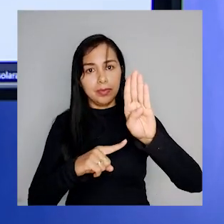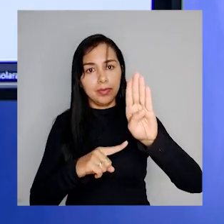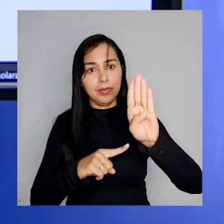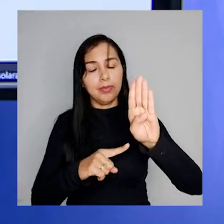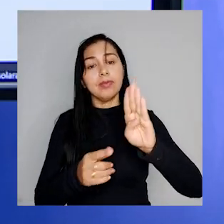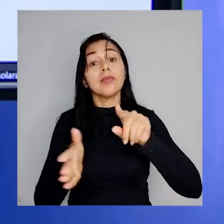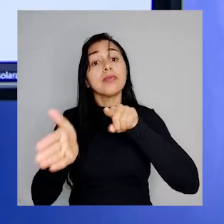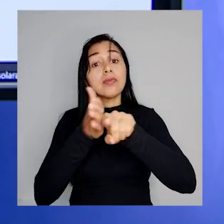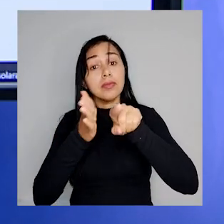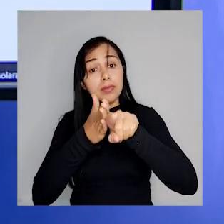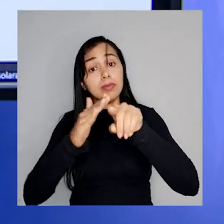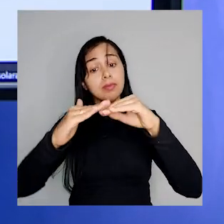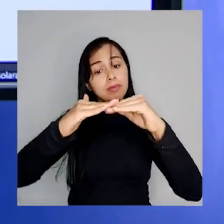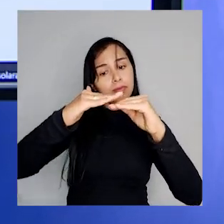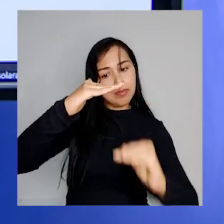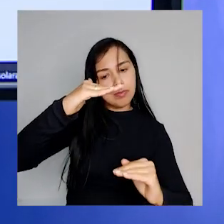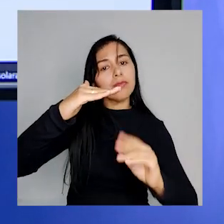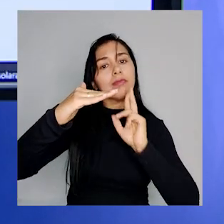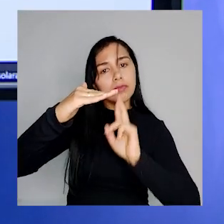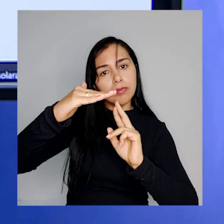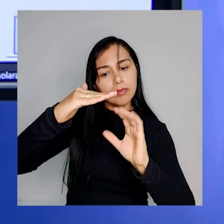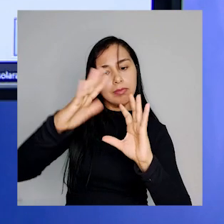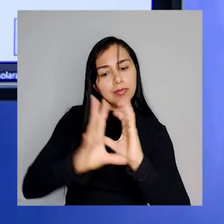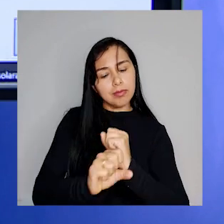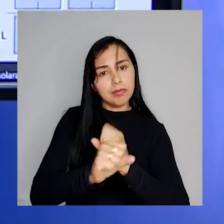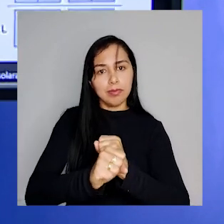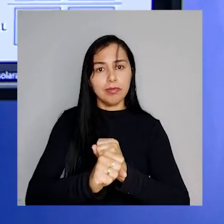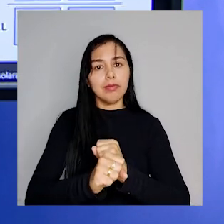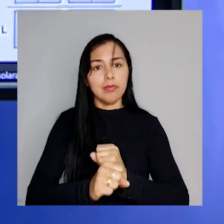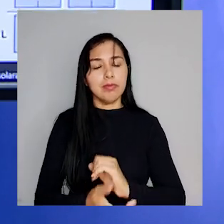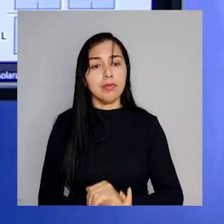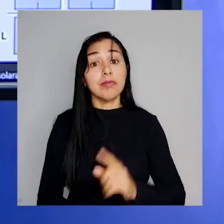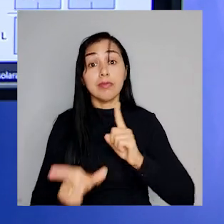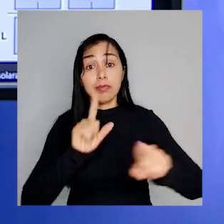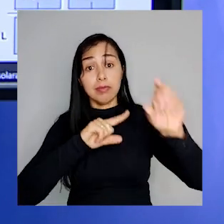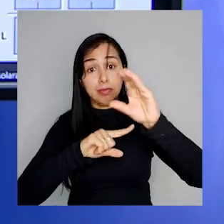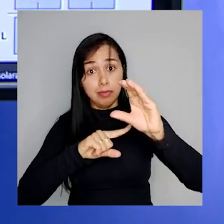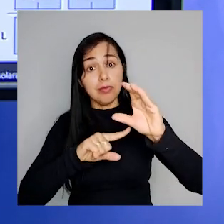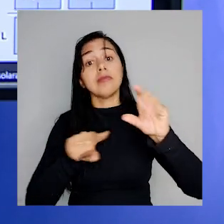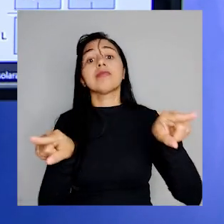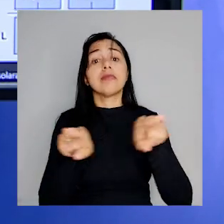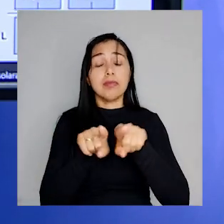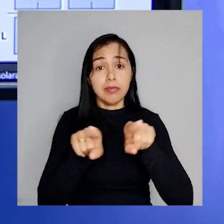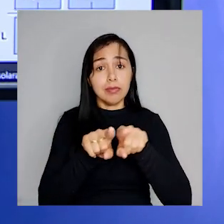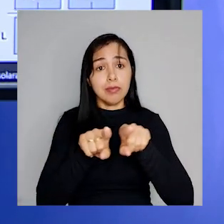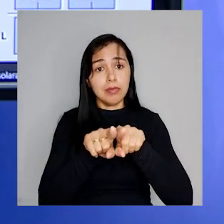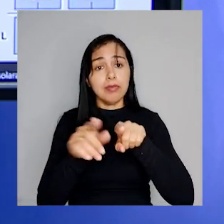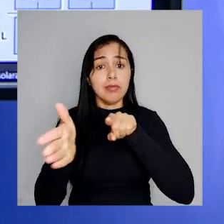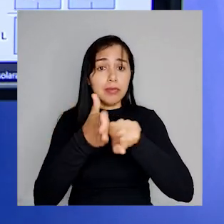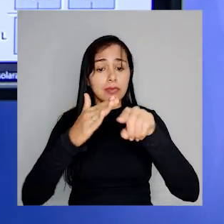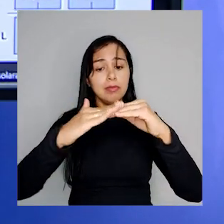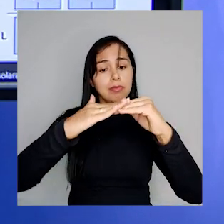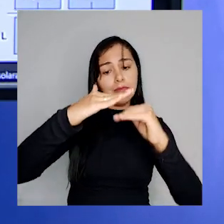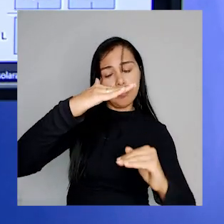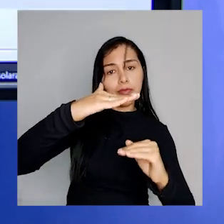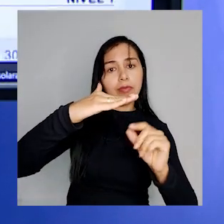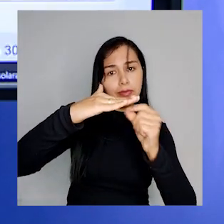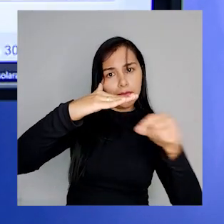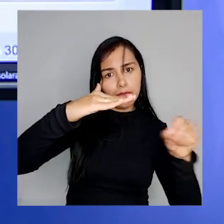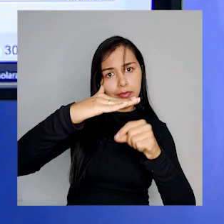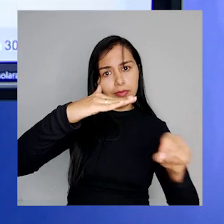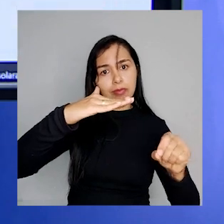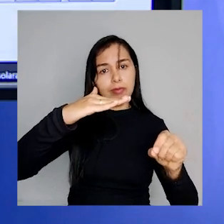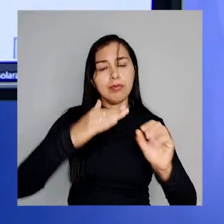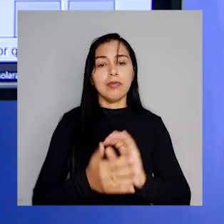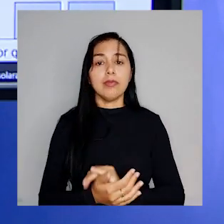tem que estar aqui dentro, certo? O item C, da mesma maneira, tem que estar aqui dentro desse corpo da